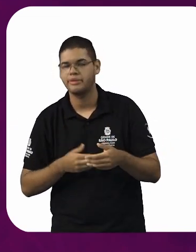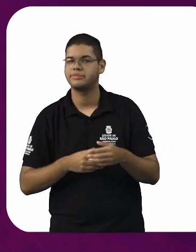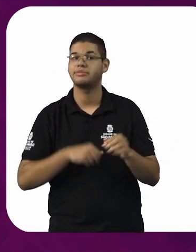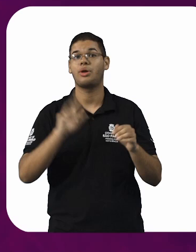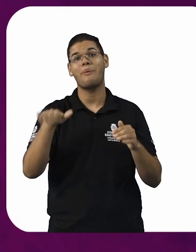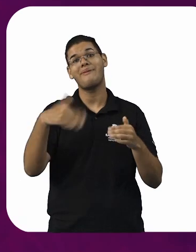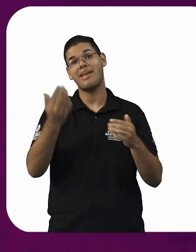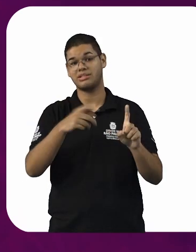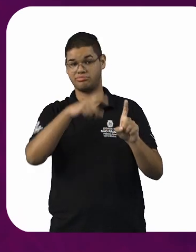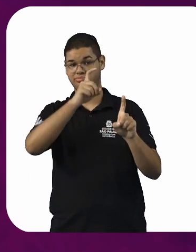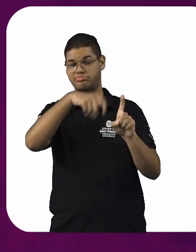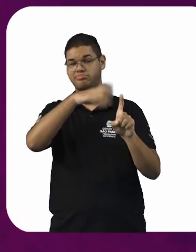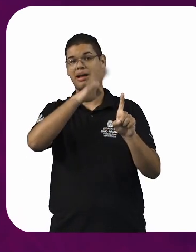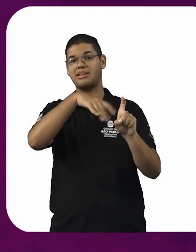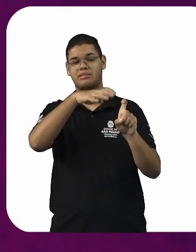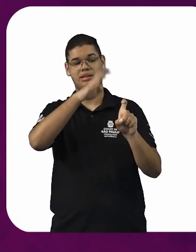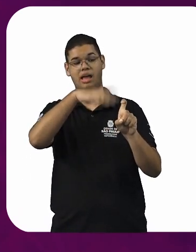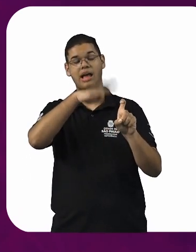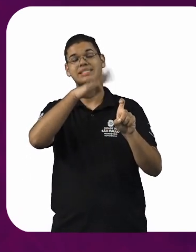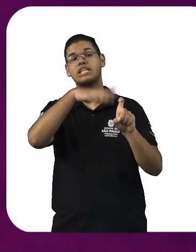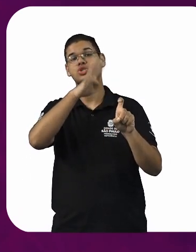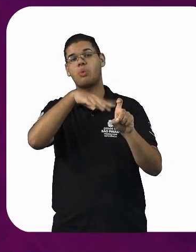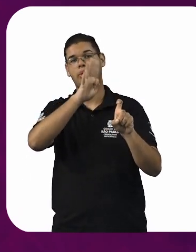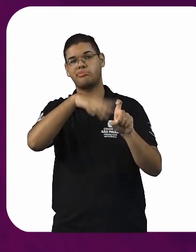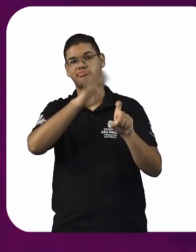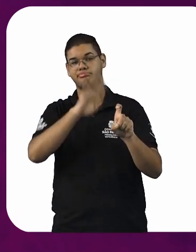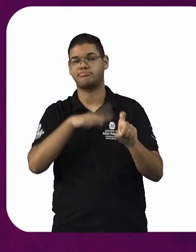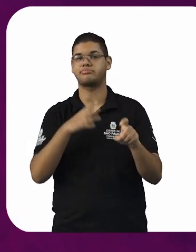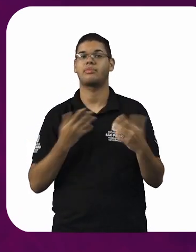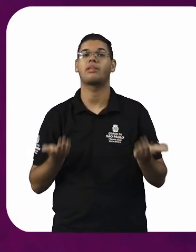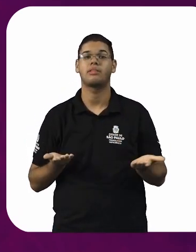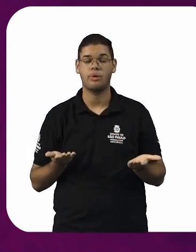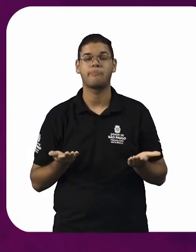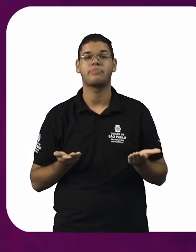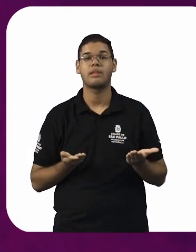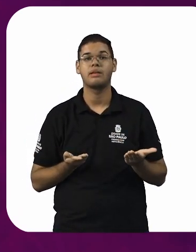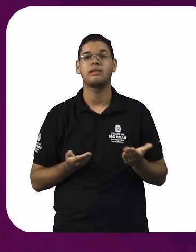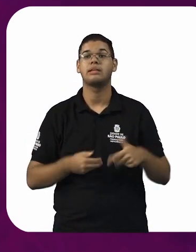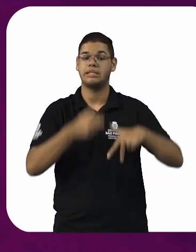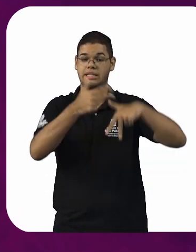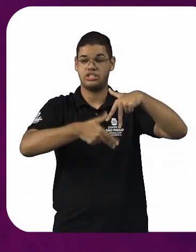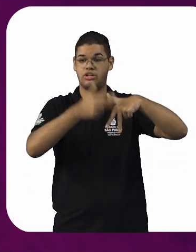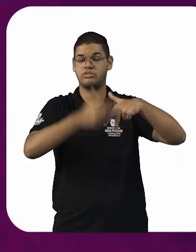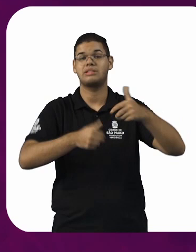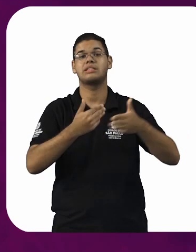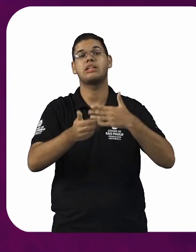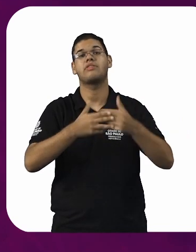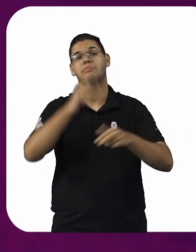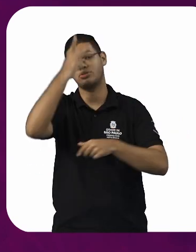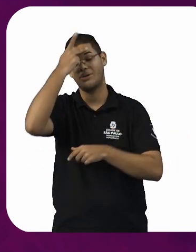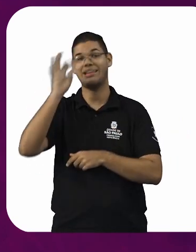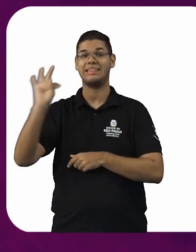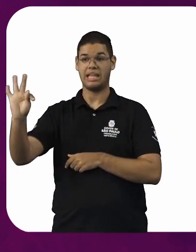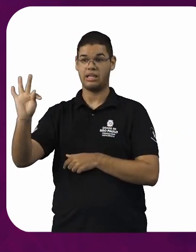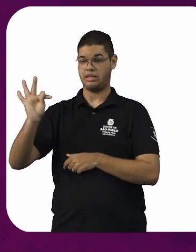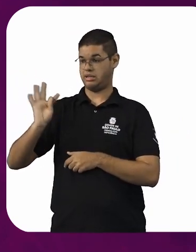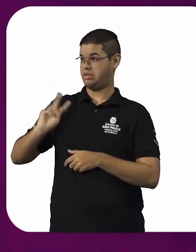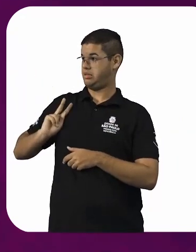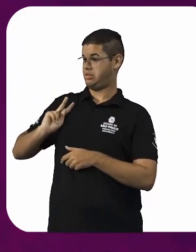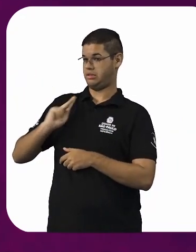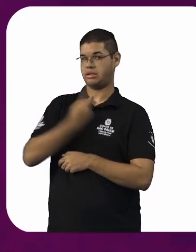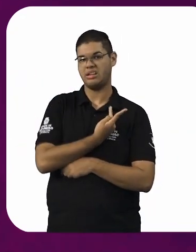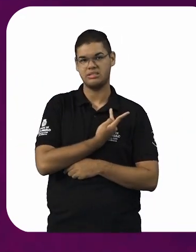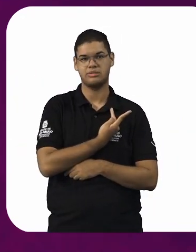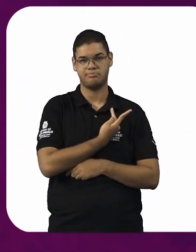assexuais. Então, a identidade de gênero se refere às pessoas trans, T. Trans vem de transgênero, é um